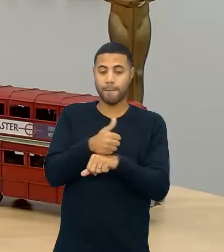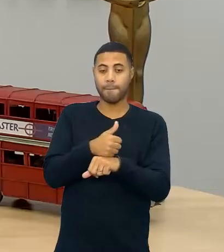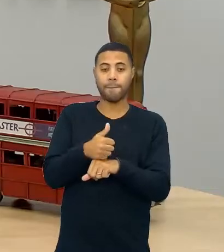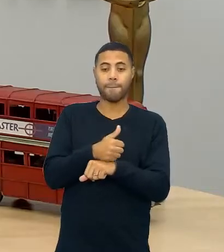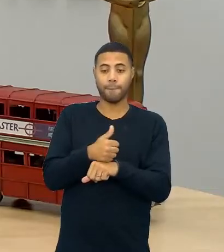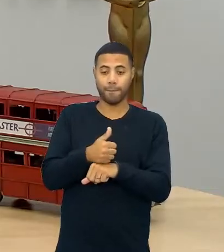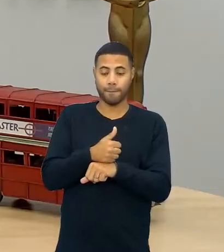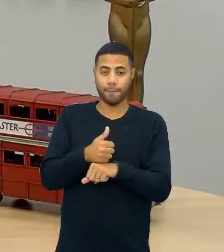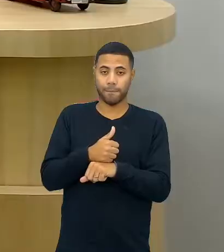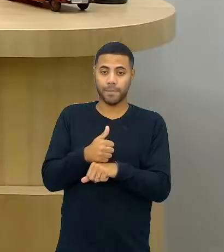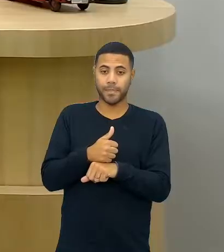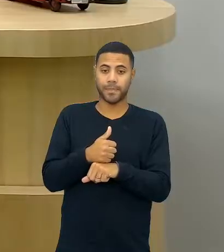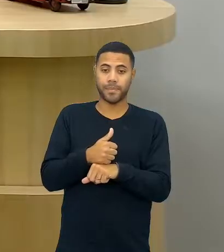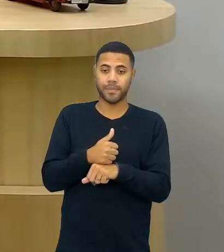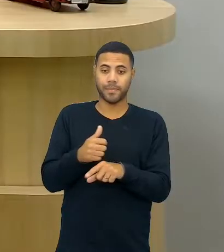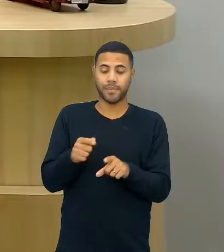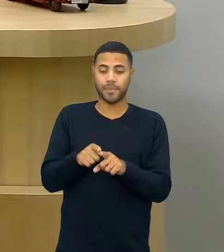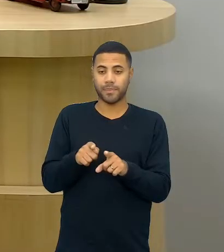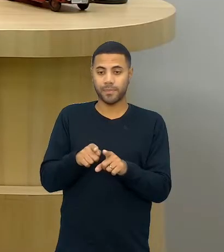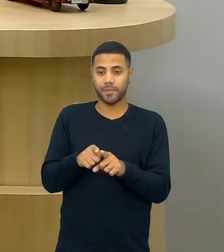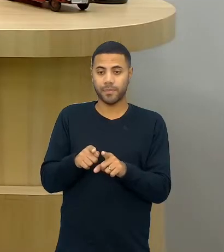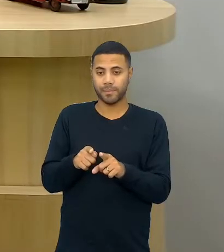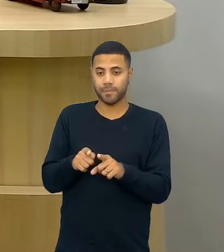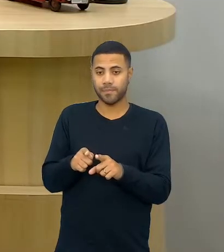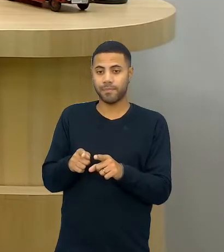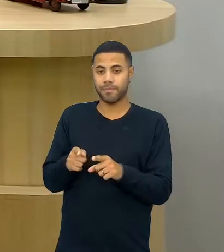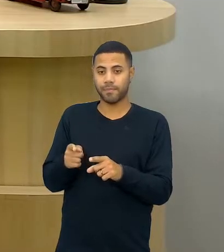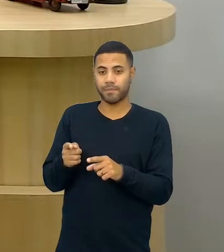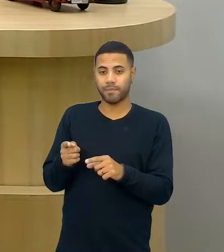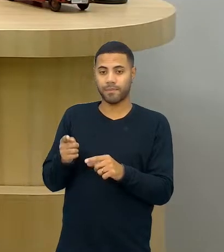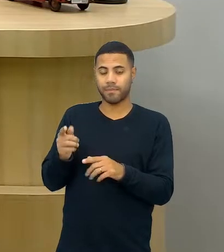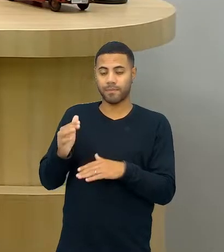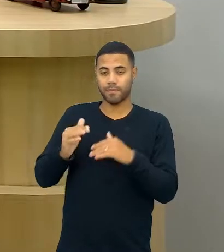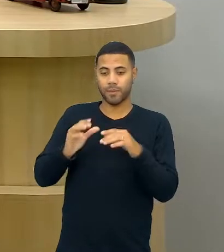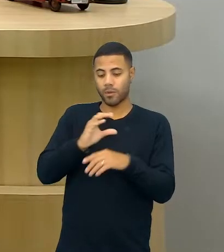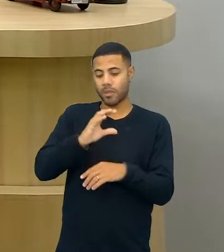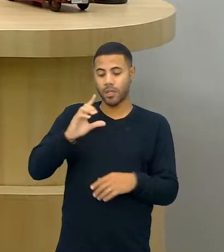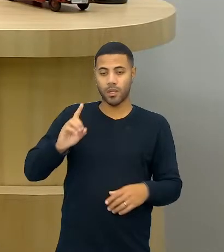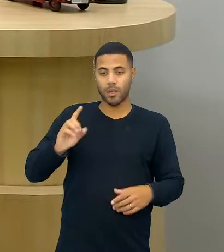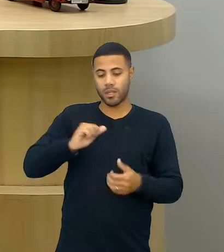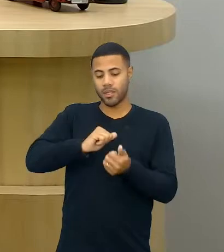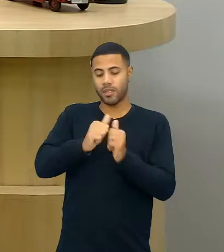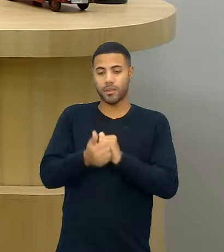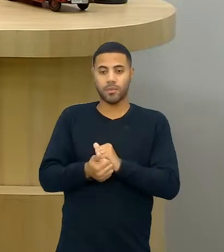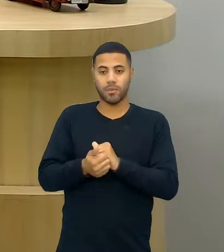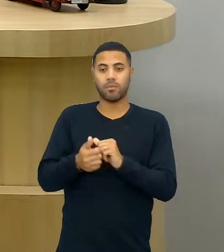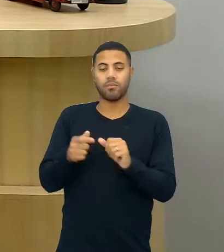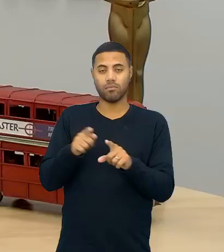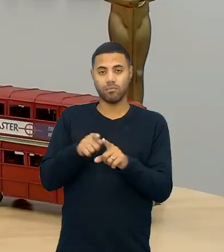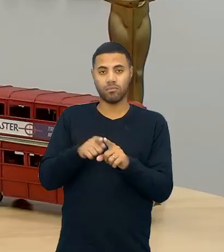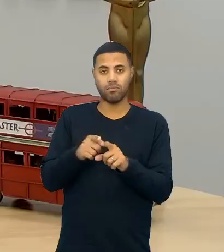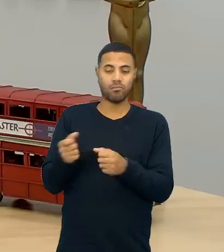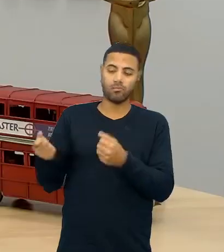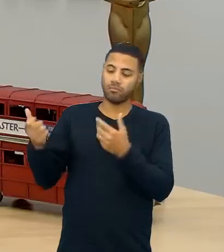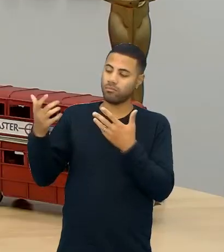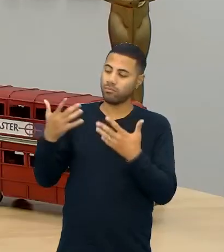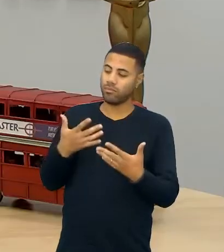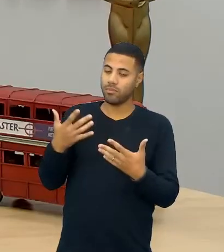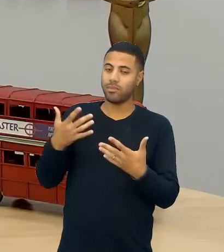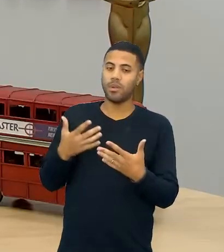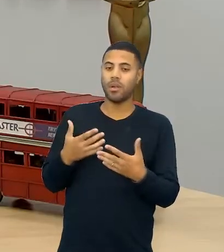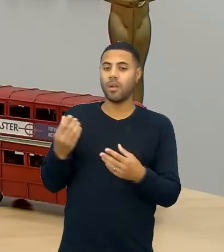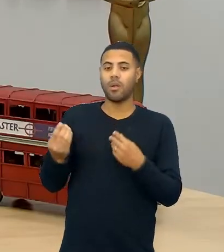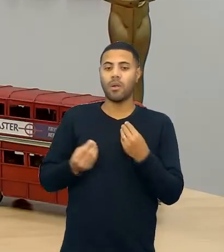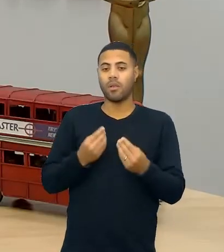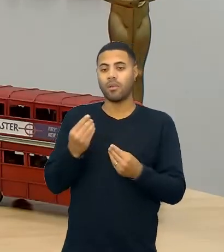eu mostrei ali uma externa que foi feita com a coordenadora de esportes da cultura. E aí ela pôde falar como